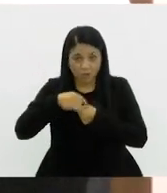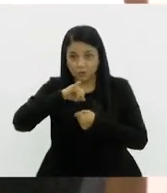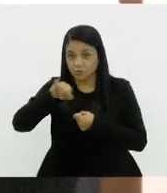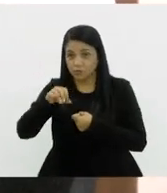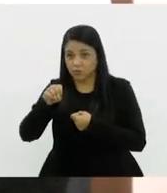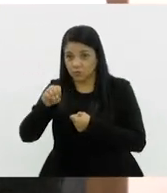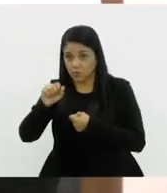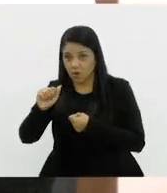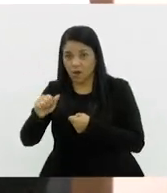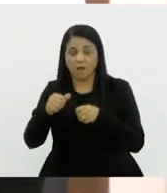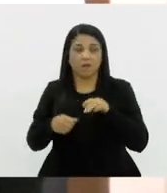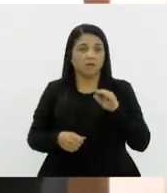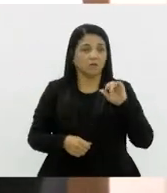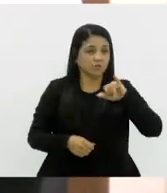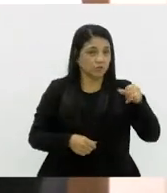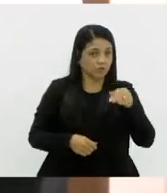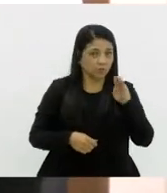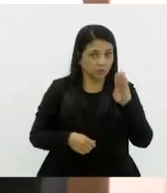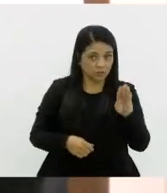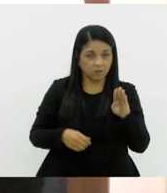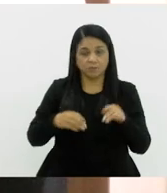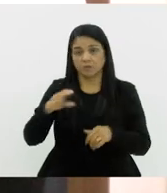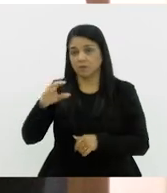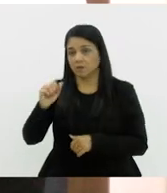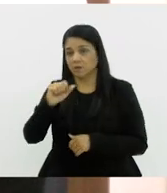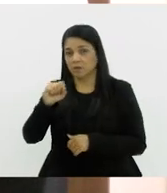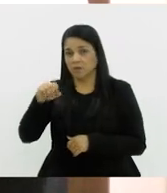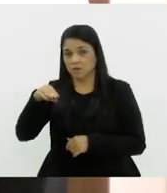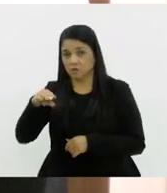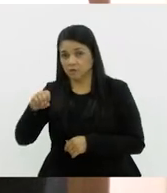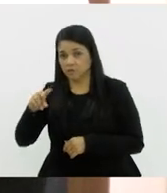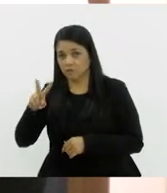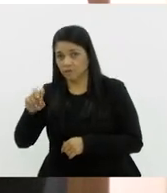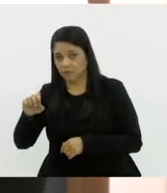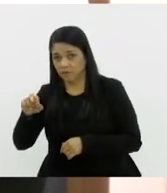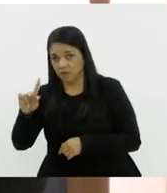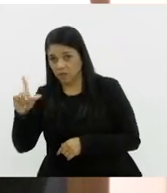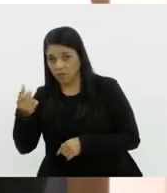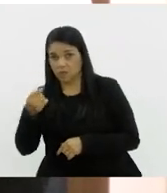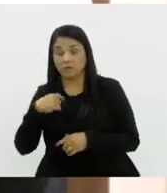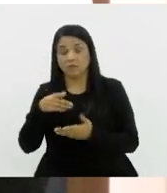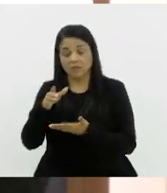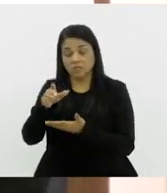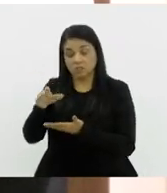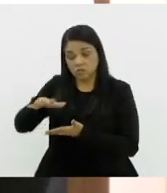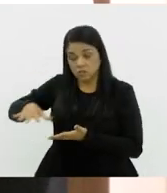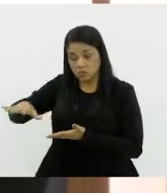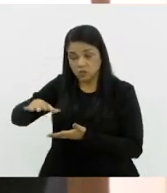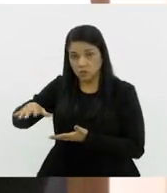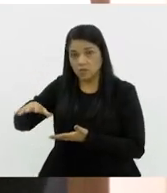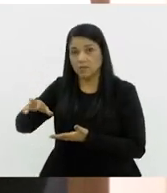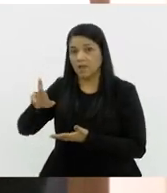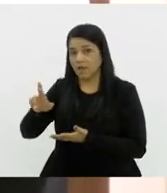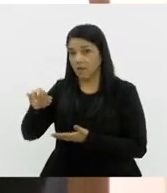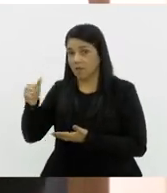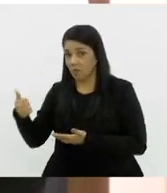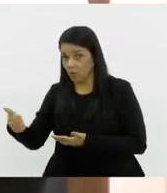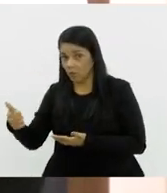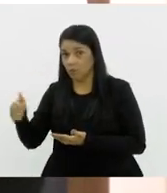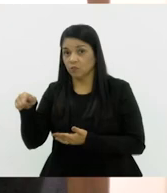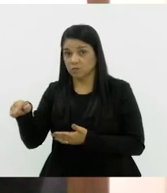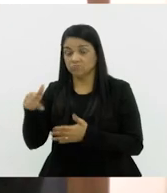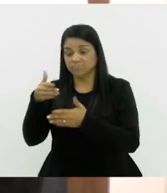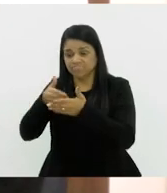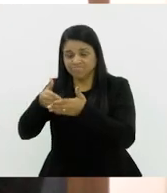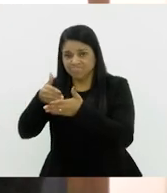Jardim Botânico, Cosme Velho, estão em zonas residenciais chamadas ZR1, ou zona especial, que é o maior nível de